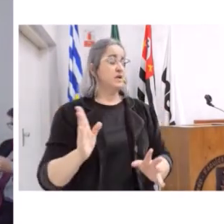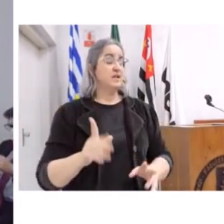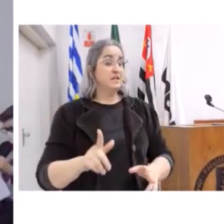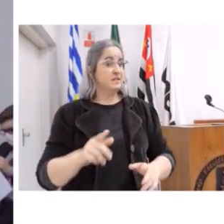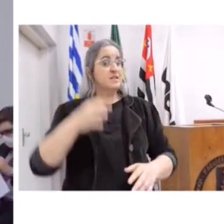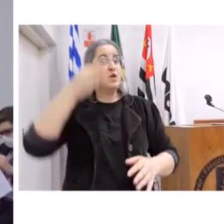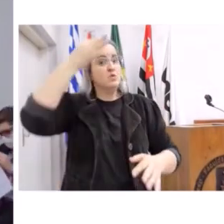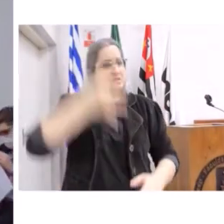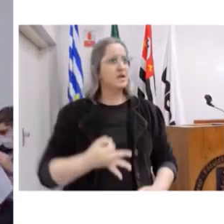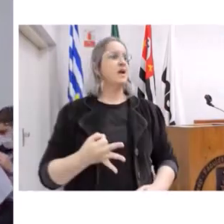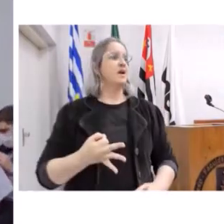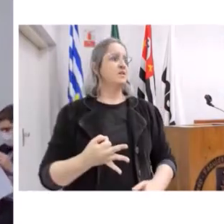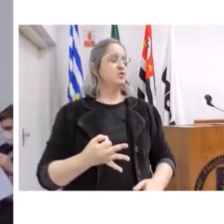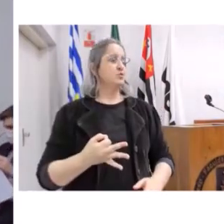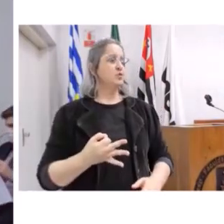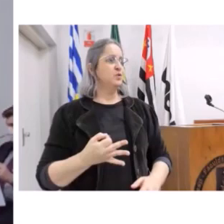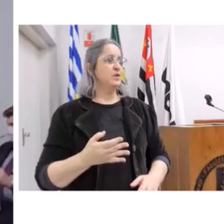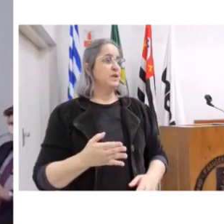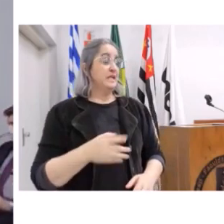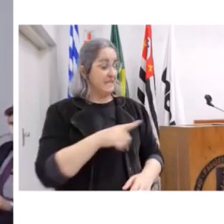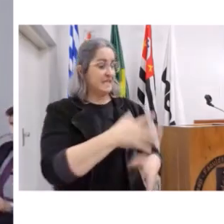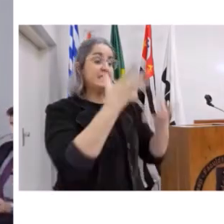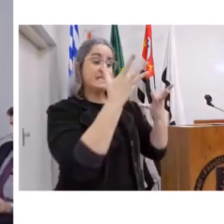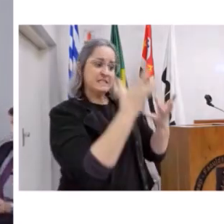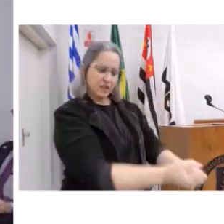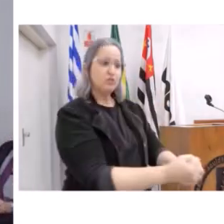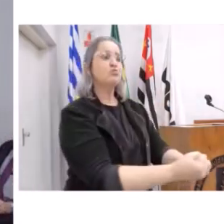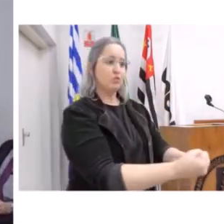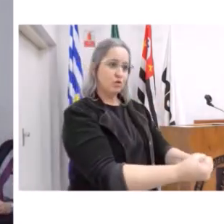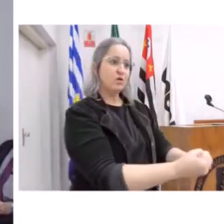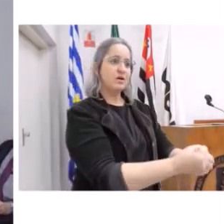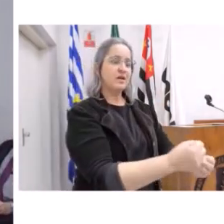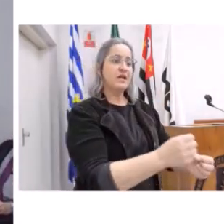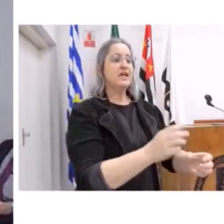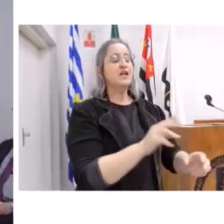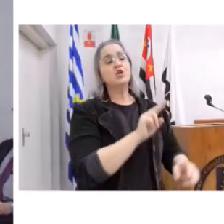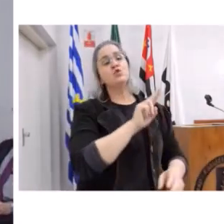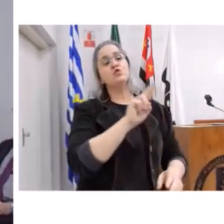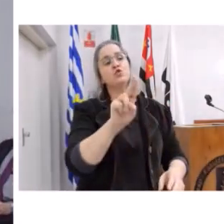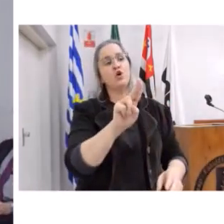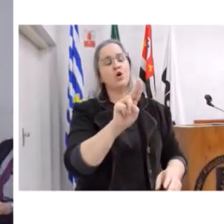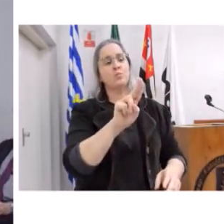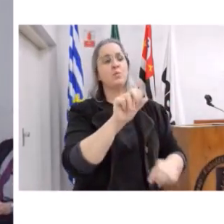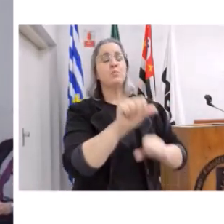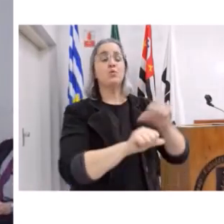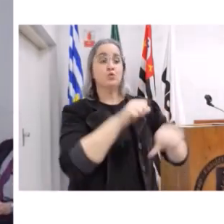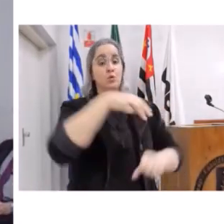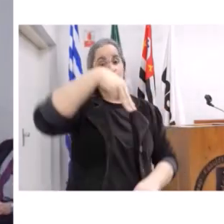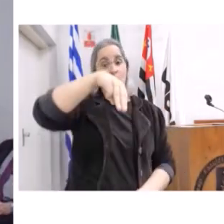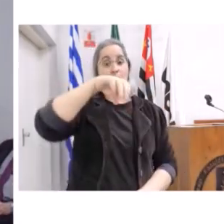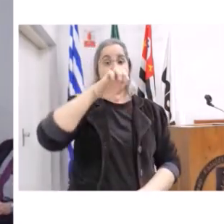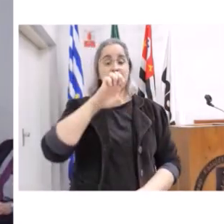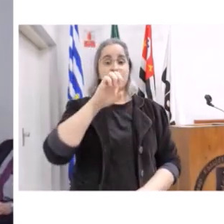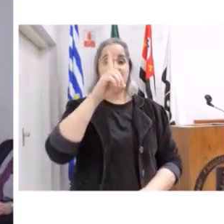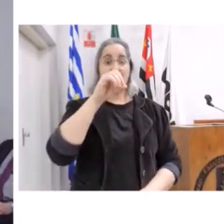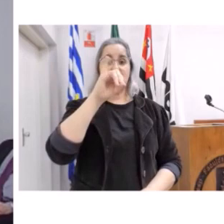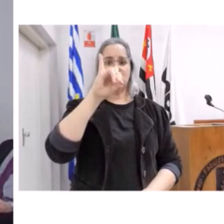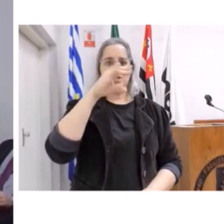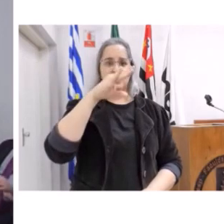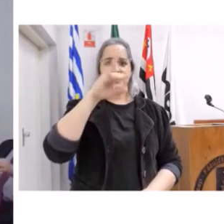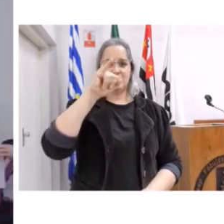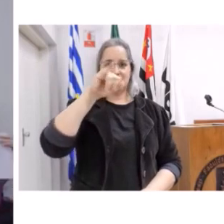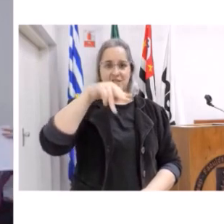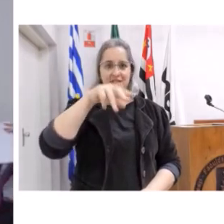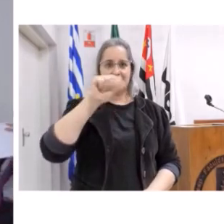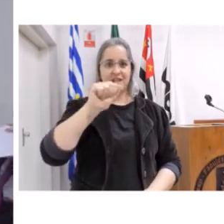emplacou, comprou, né, essa proposta, e nós mudamos o nome para medicina oral, porque acho que quando você fala medicina oral,